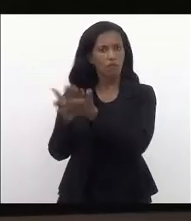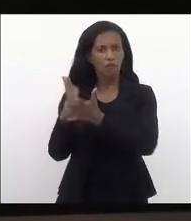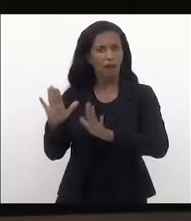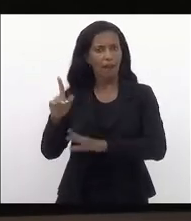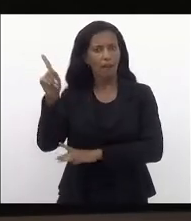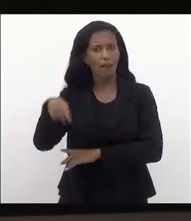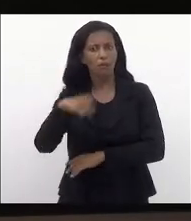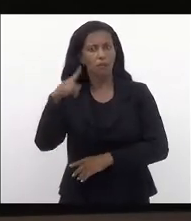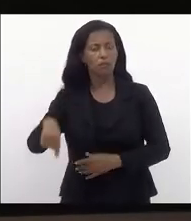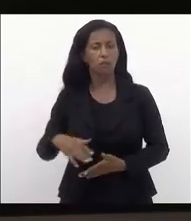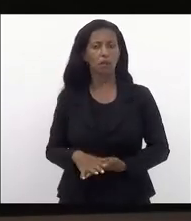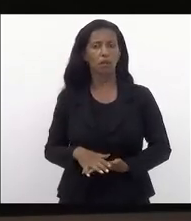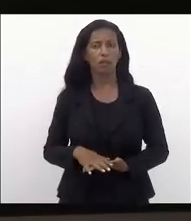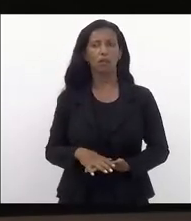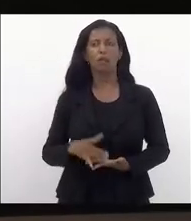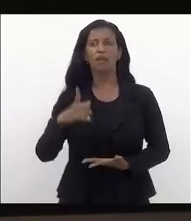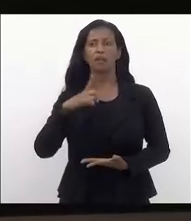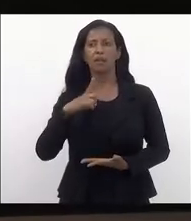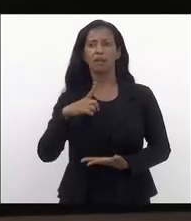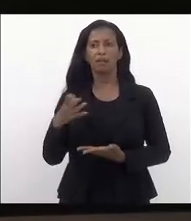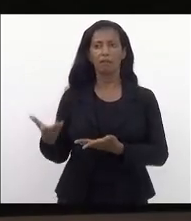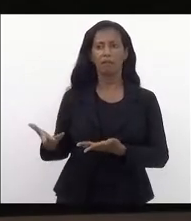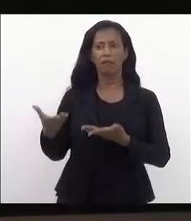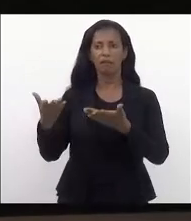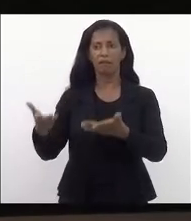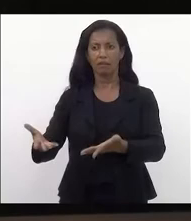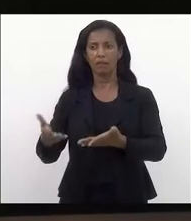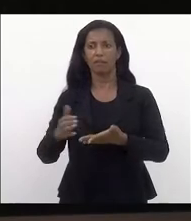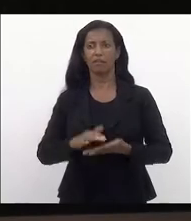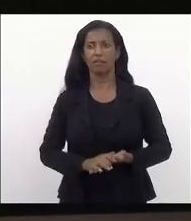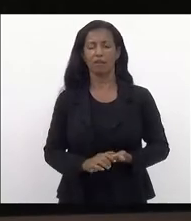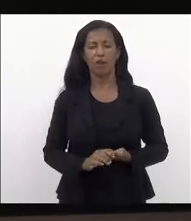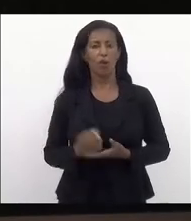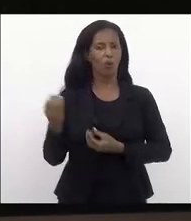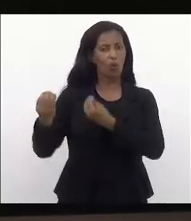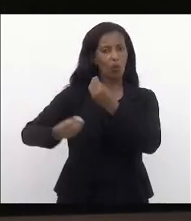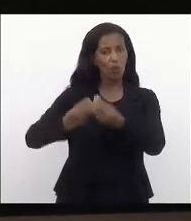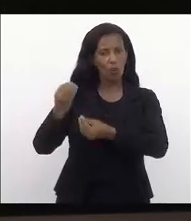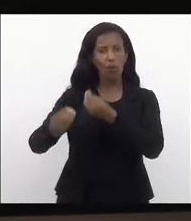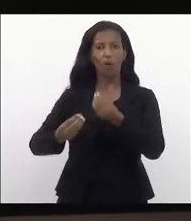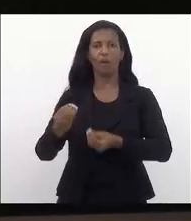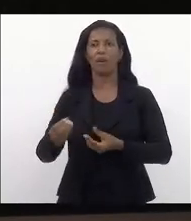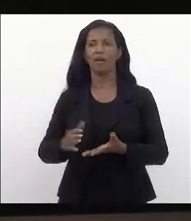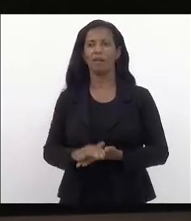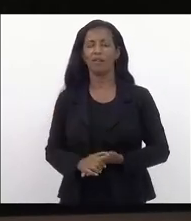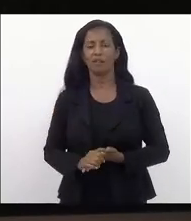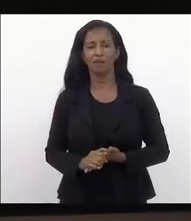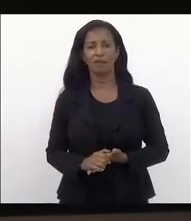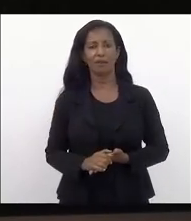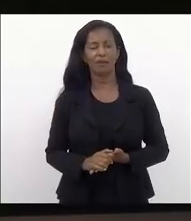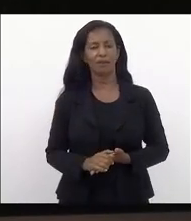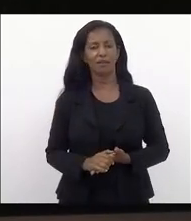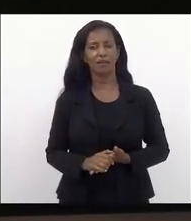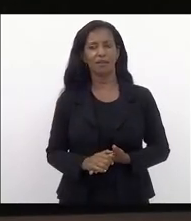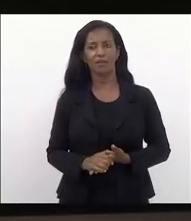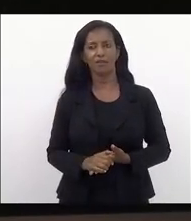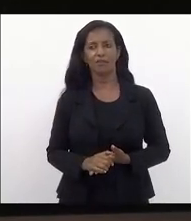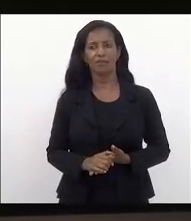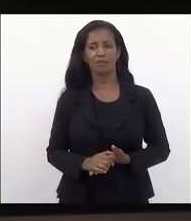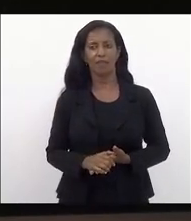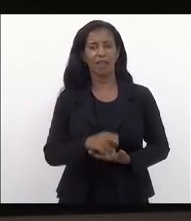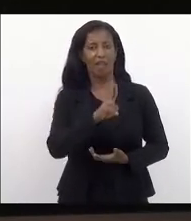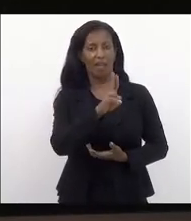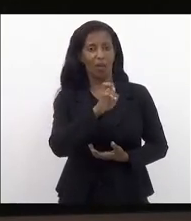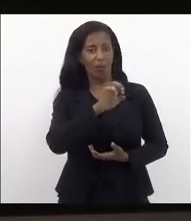extinta que vai ter vamos dizer assim como se fosse uma ponta a